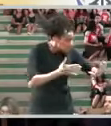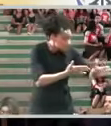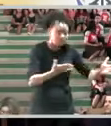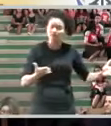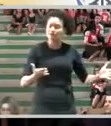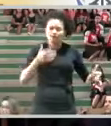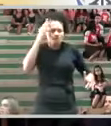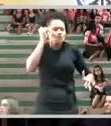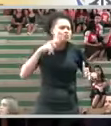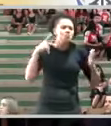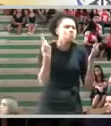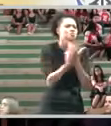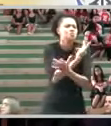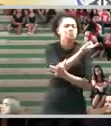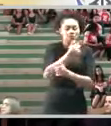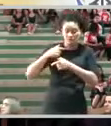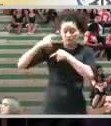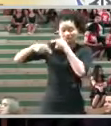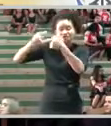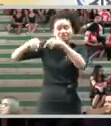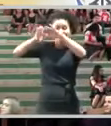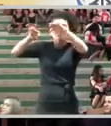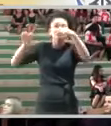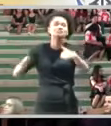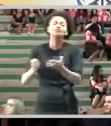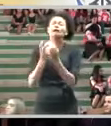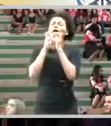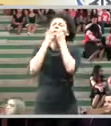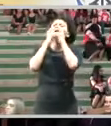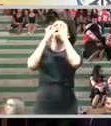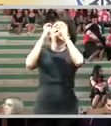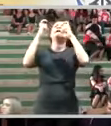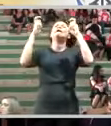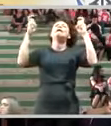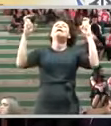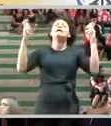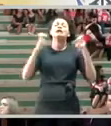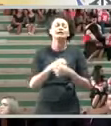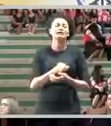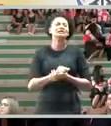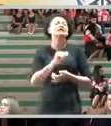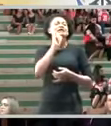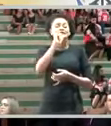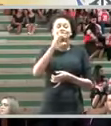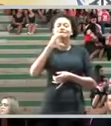E sabe como terminou a geração do caixote? Ela gritando: Ricabode,